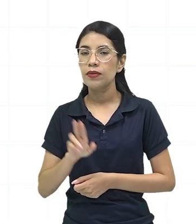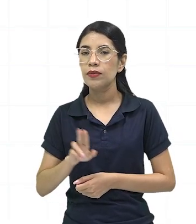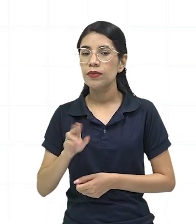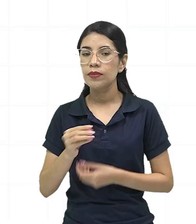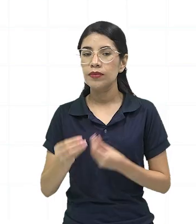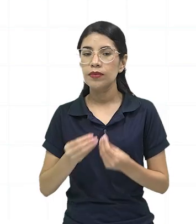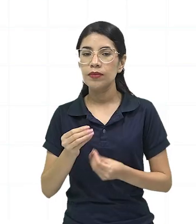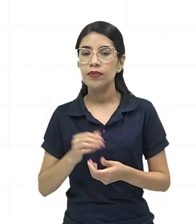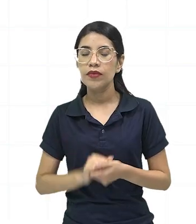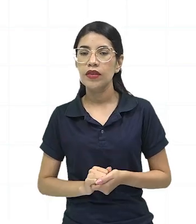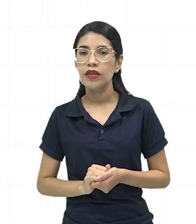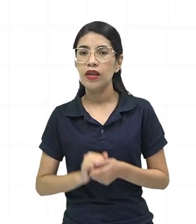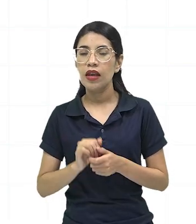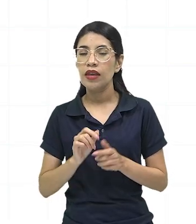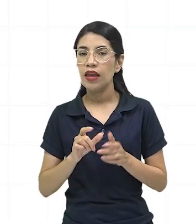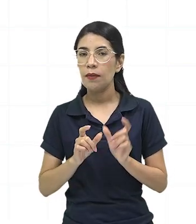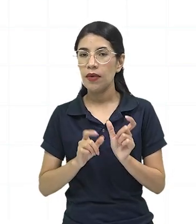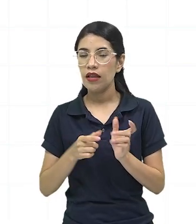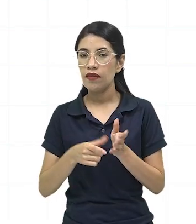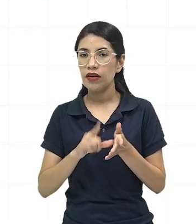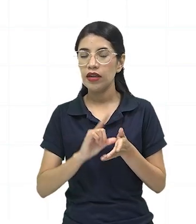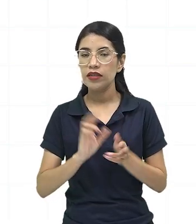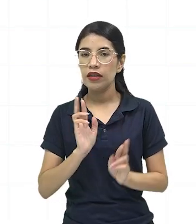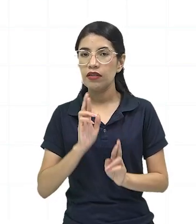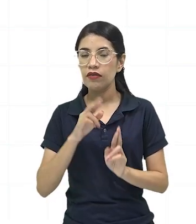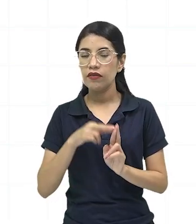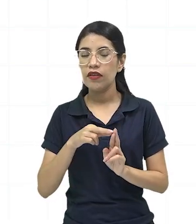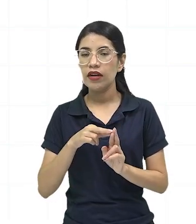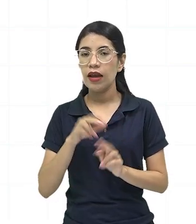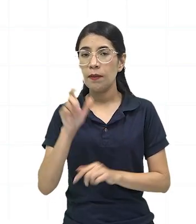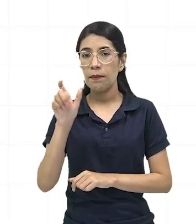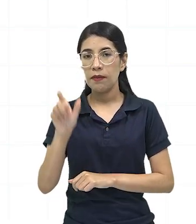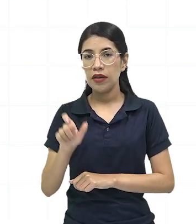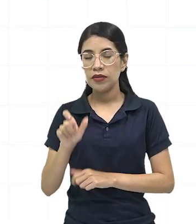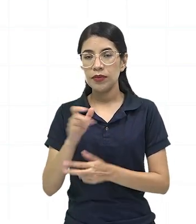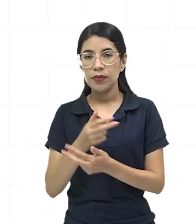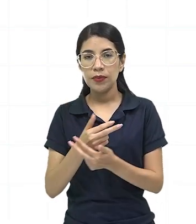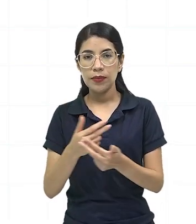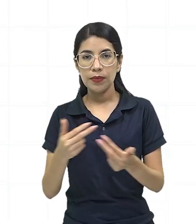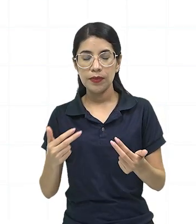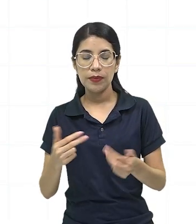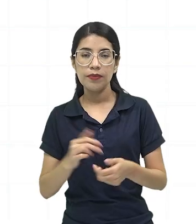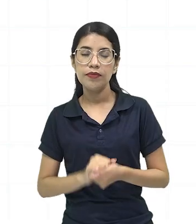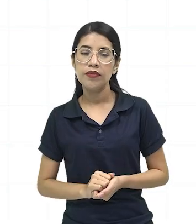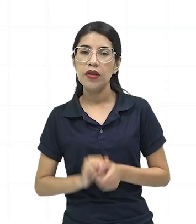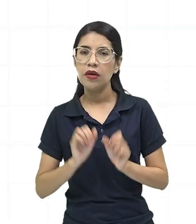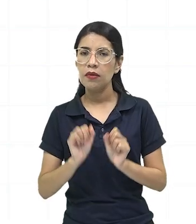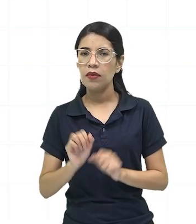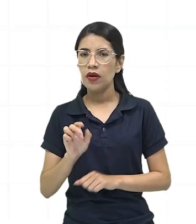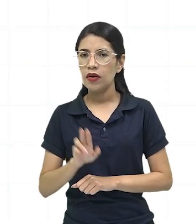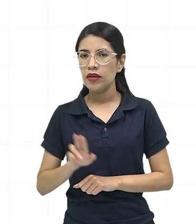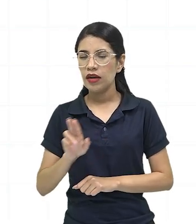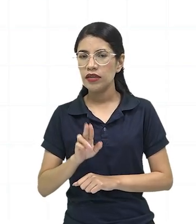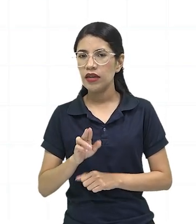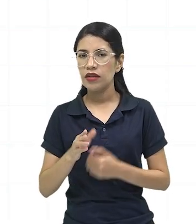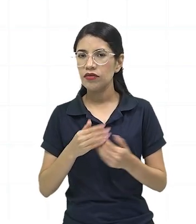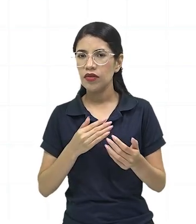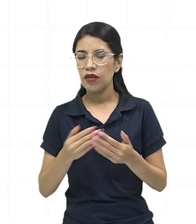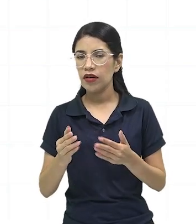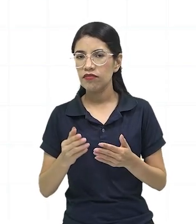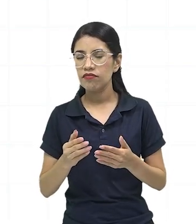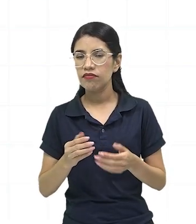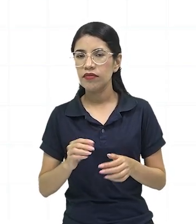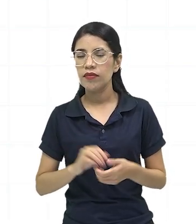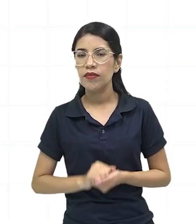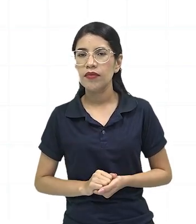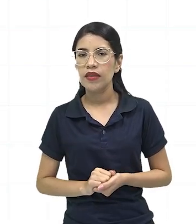refere a uma pessoa ou coisa. Olha só, então. Será que eu posso usar de qualquer forma? Tanto faz como tanto